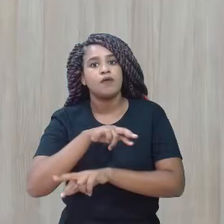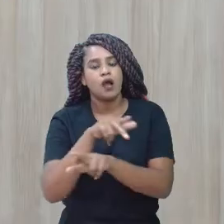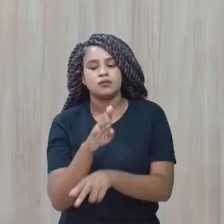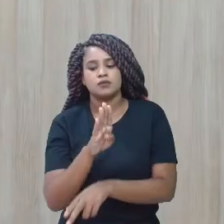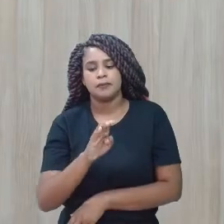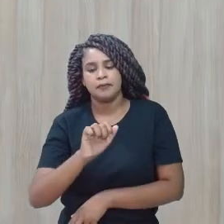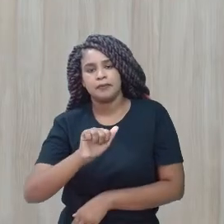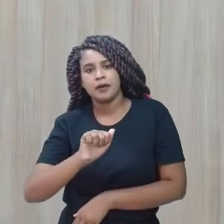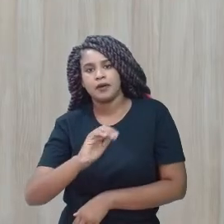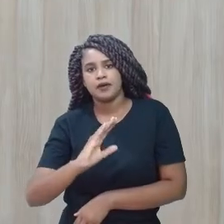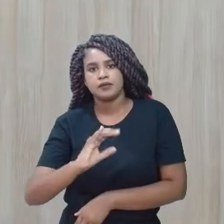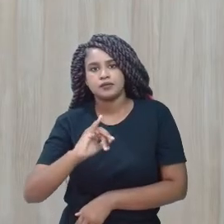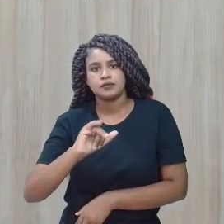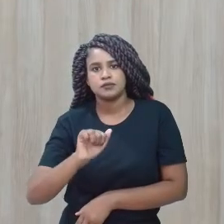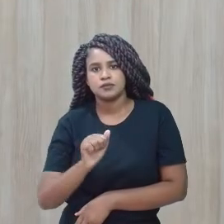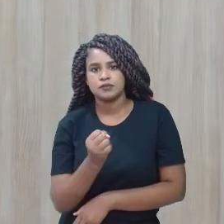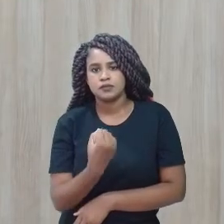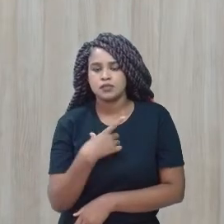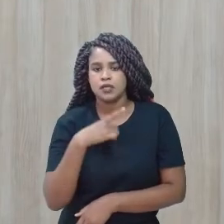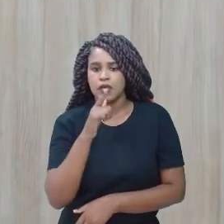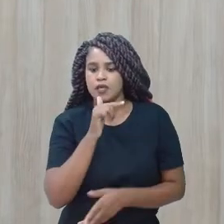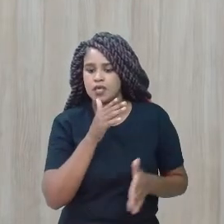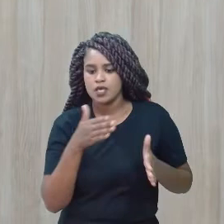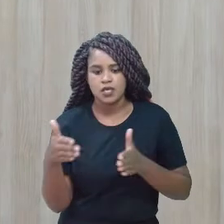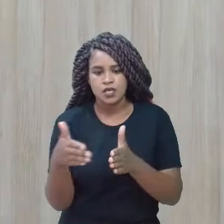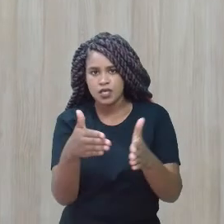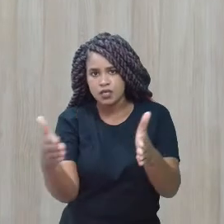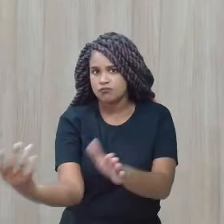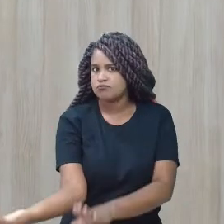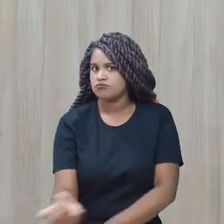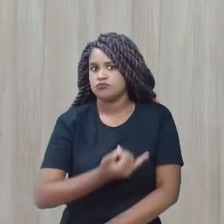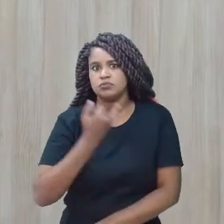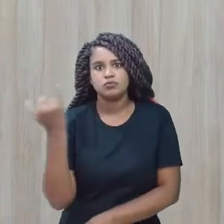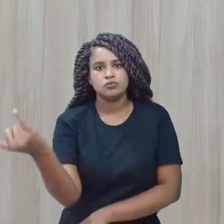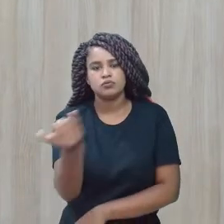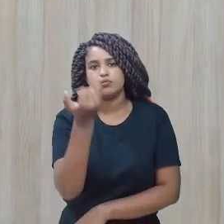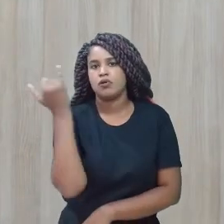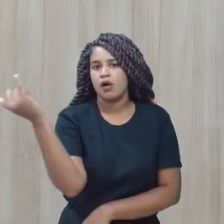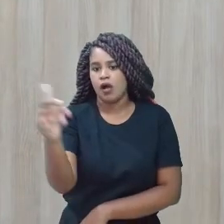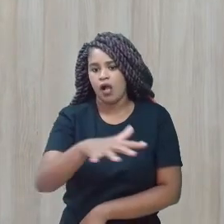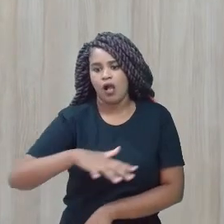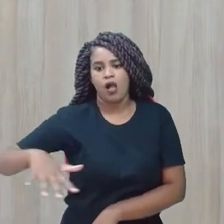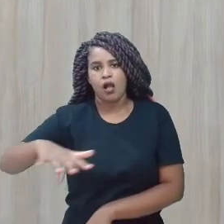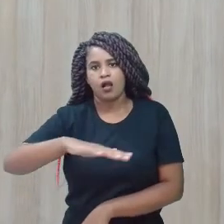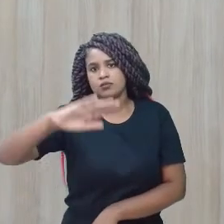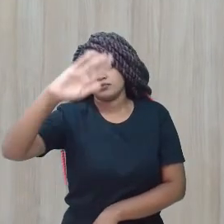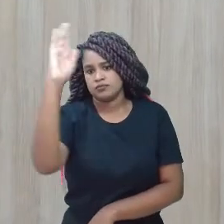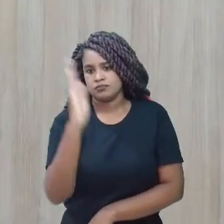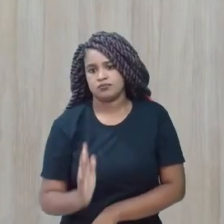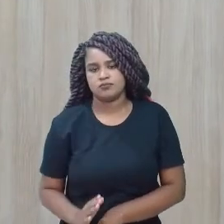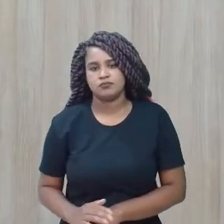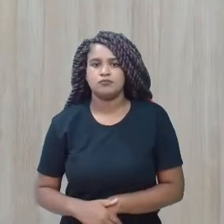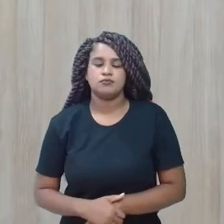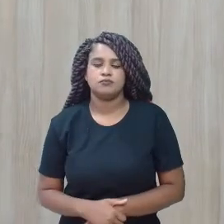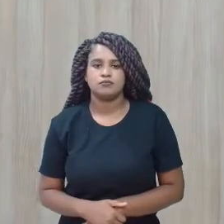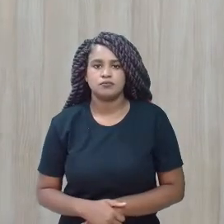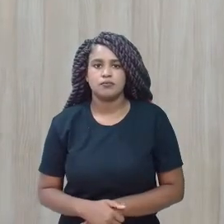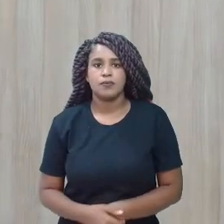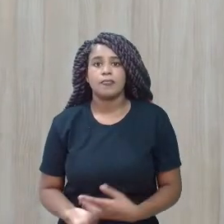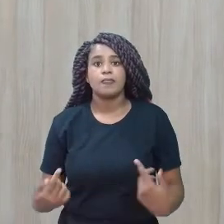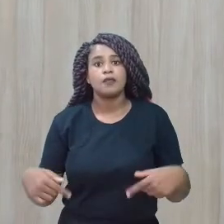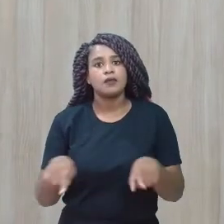isso, professor Gilson? A gente tem rios aí importantíssimos no nosso país. Sim. E que é